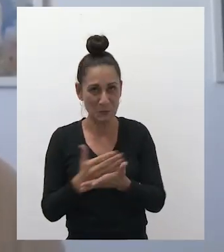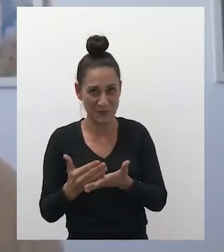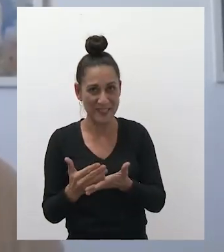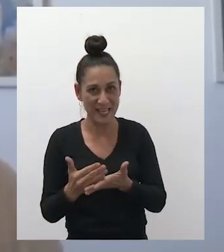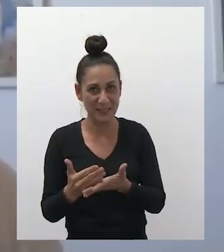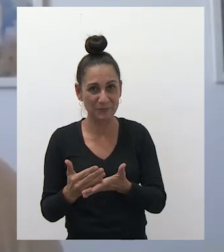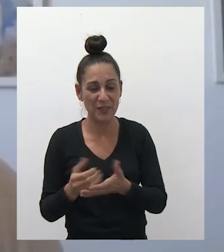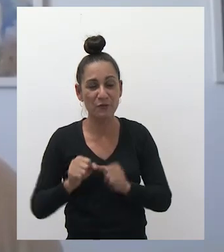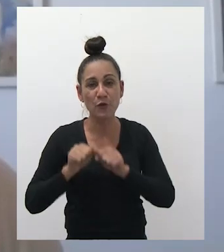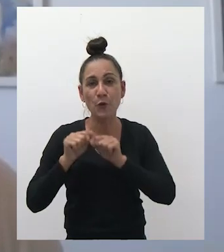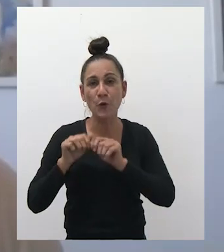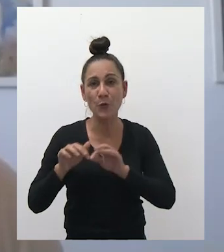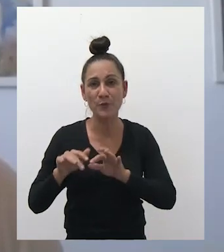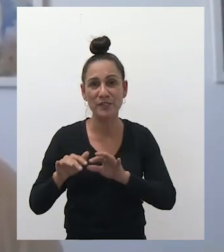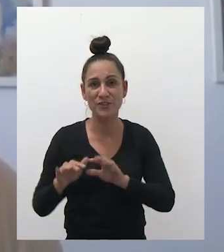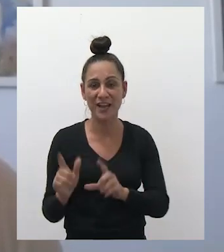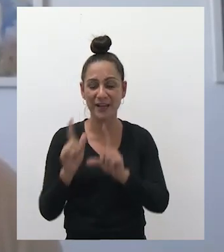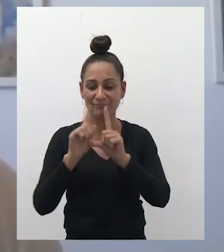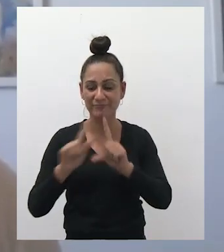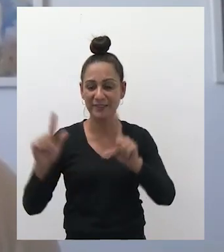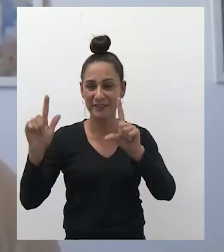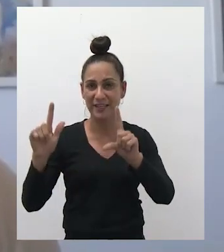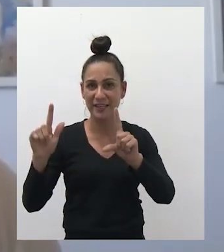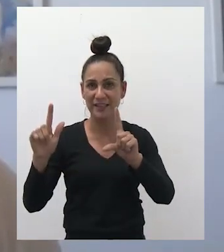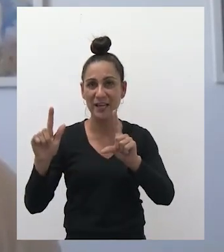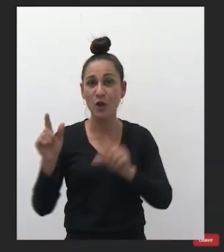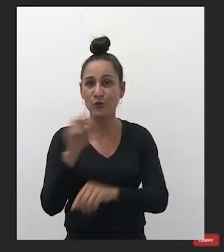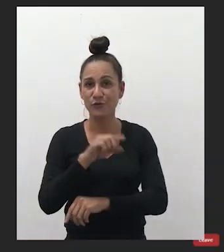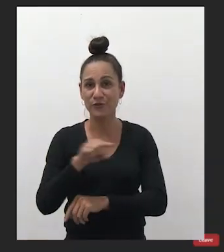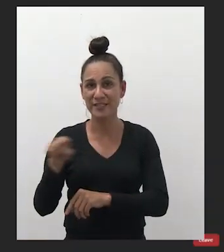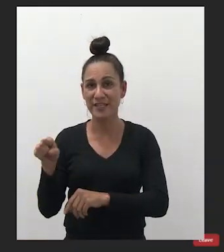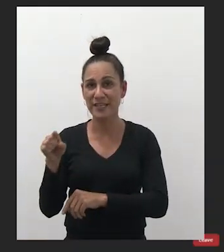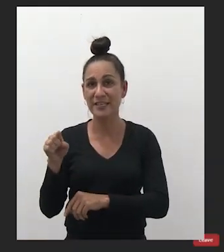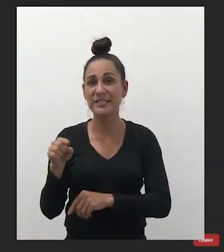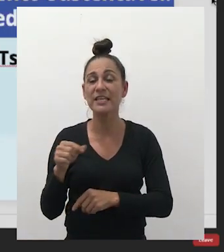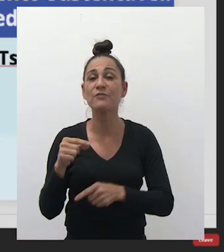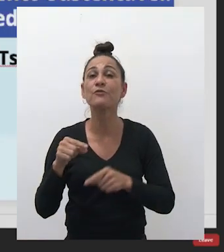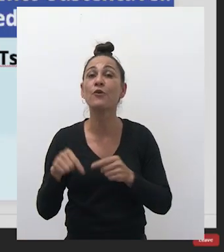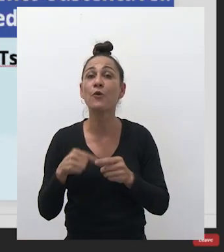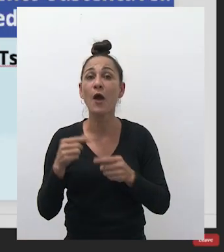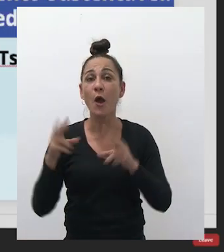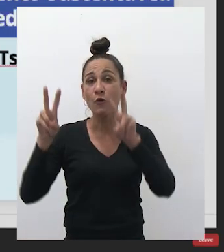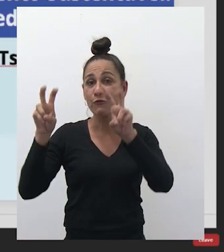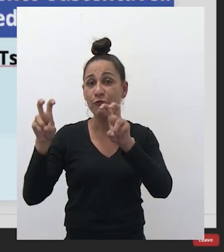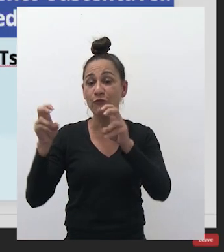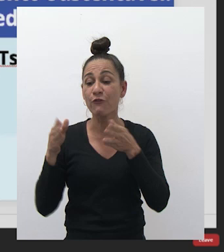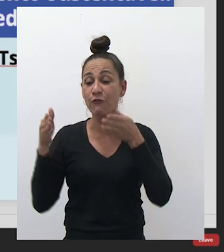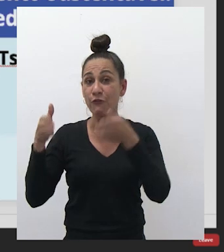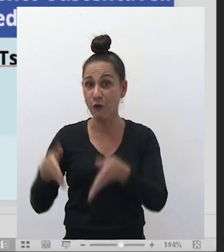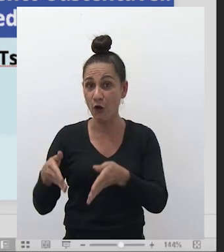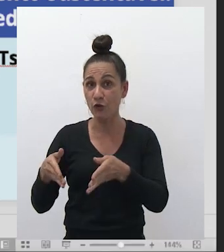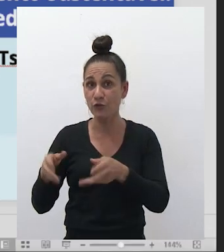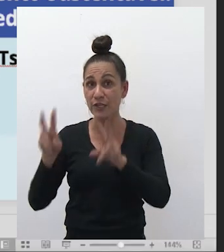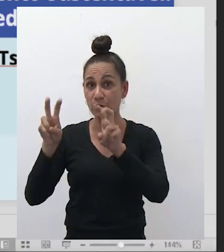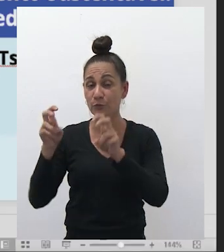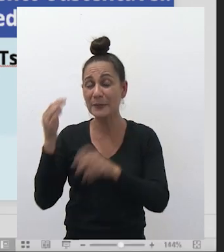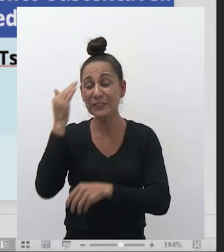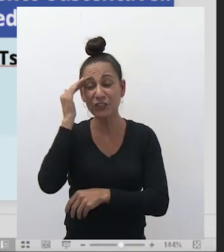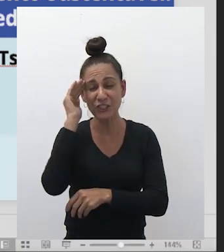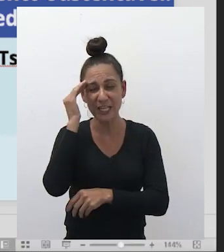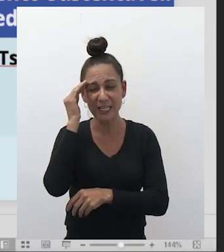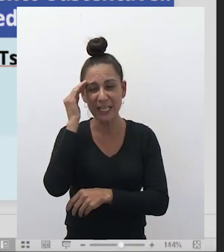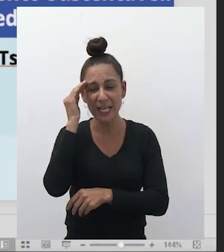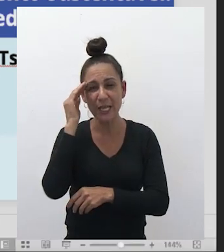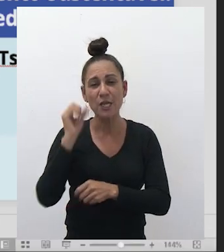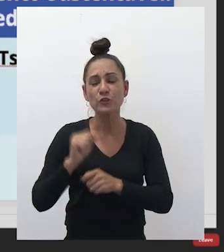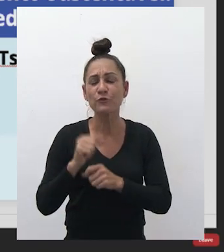vou compartilhar minha tela com vocês e vou fazer alguns apontamentos para a gente compreender de um modo